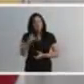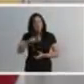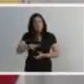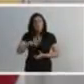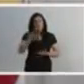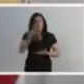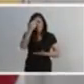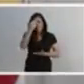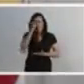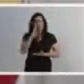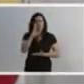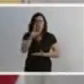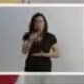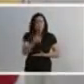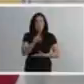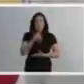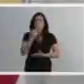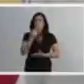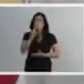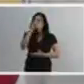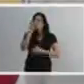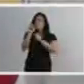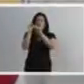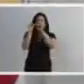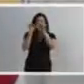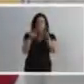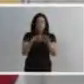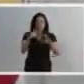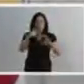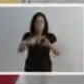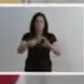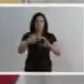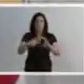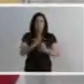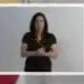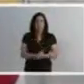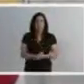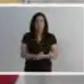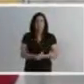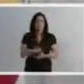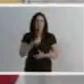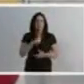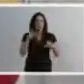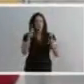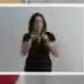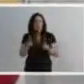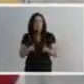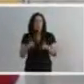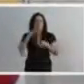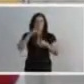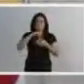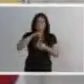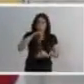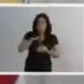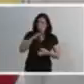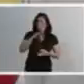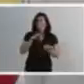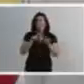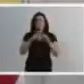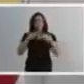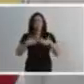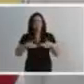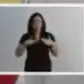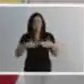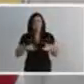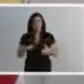todos que lhe que deus ilumine essa casa no próximo ano que tenhamos muita paz de espírito muita tranquilidade